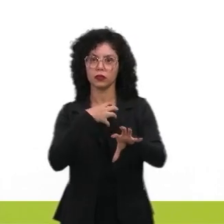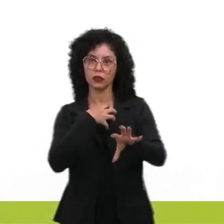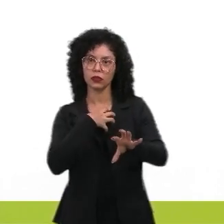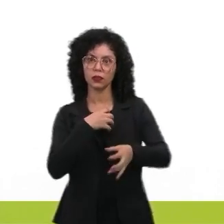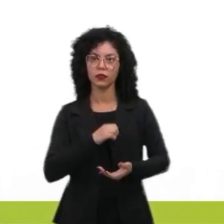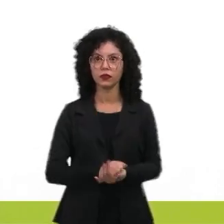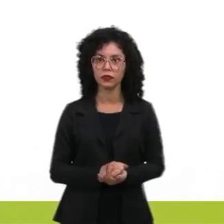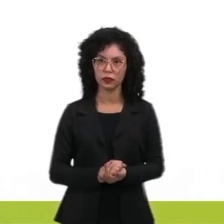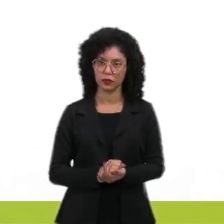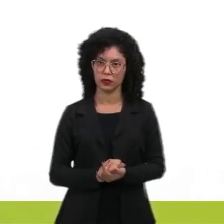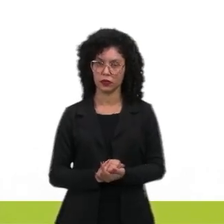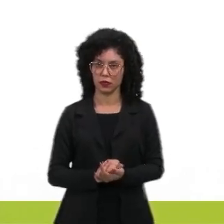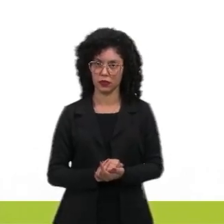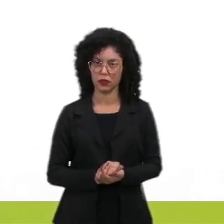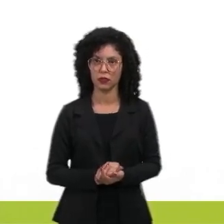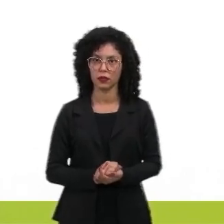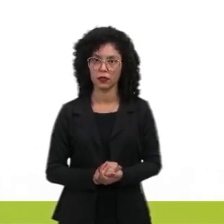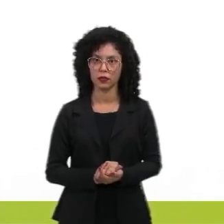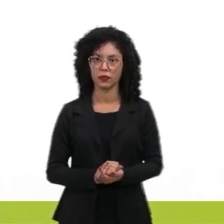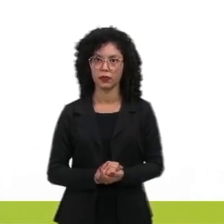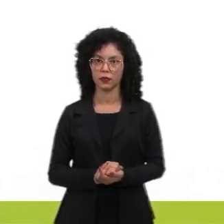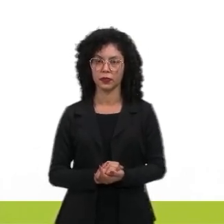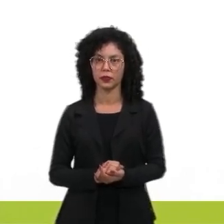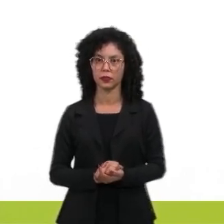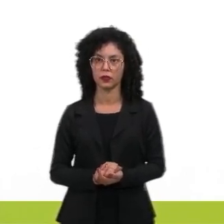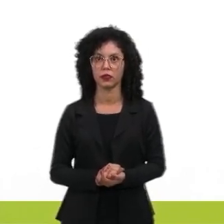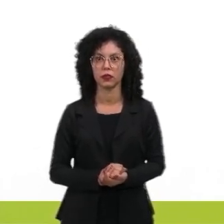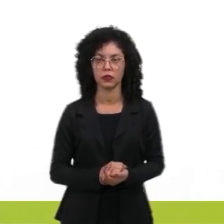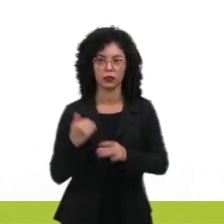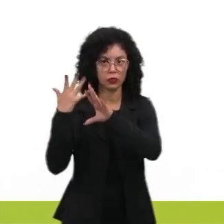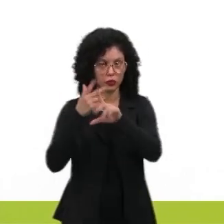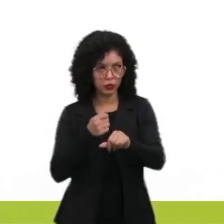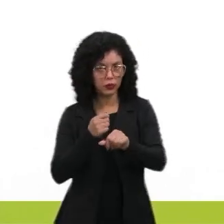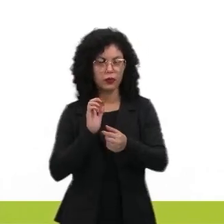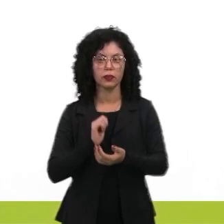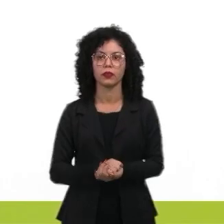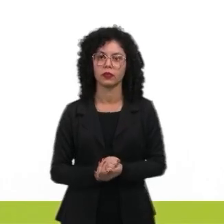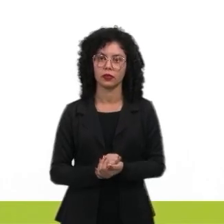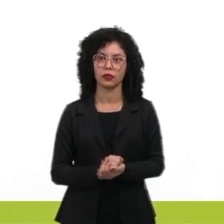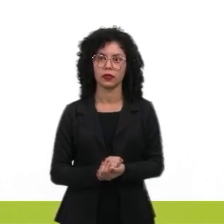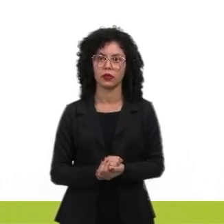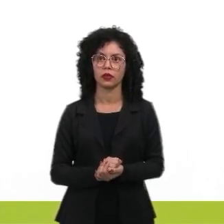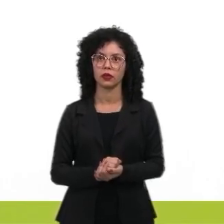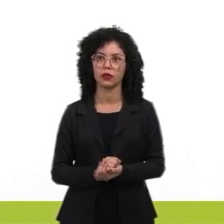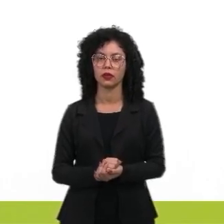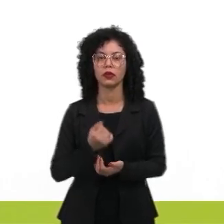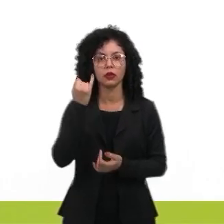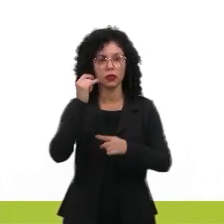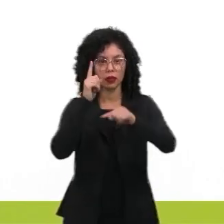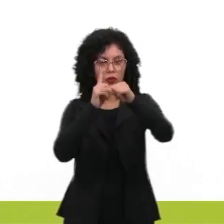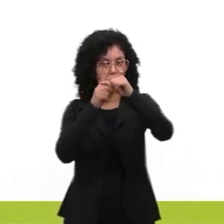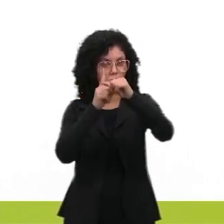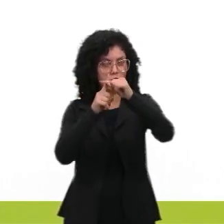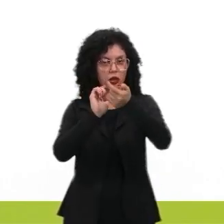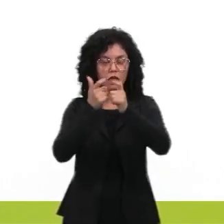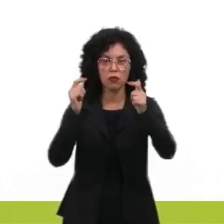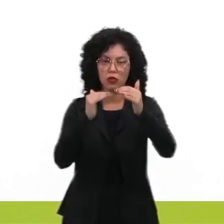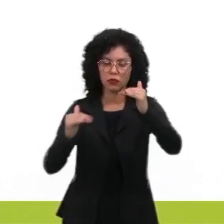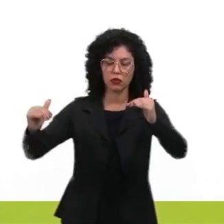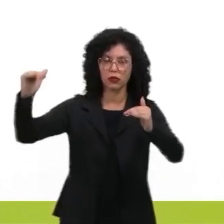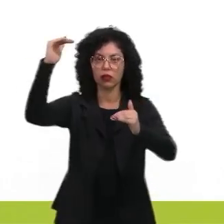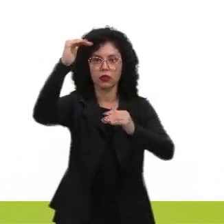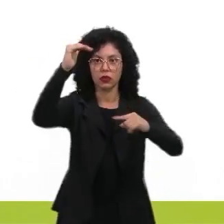vai ter o mais aparecendo de novo. Regra do mais e regra do menos, só para recapitular. A gente tem a ideia do mais, o maior fica em